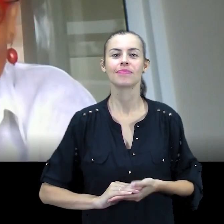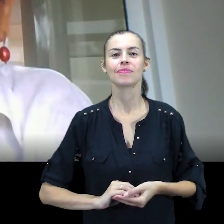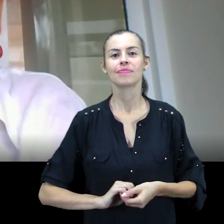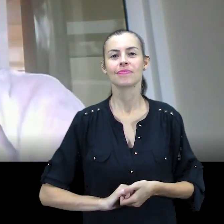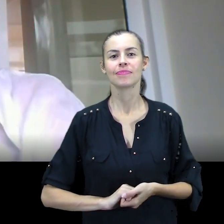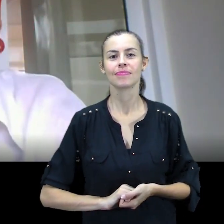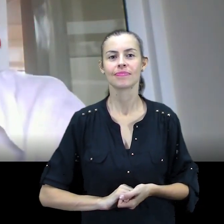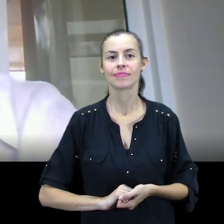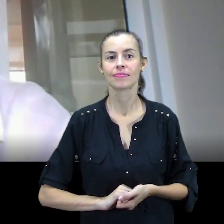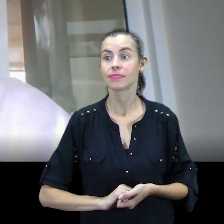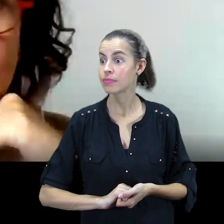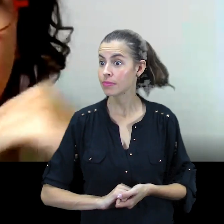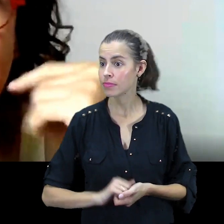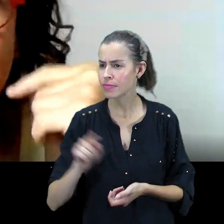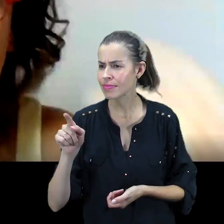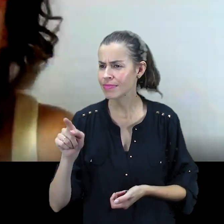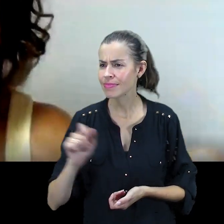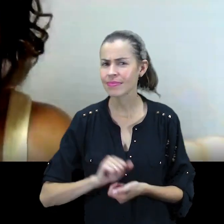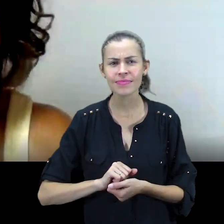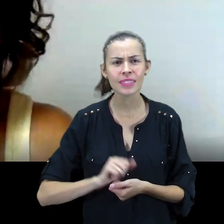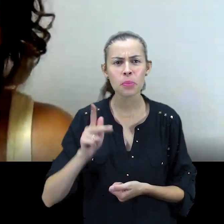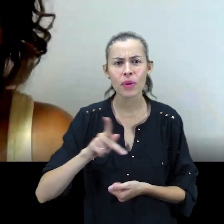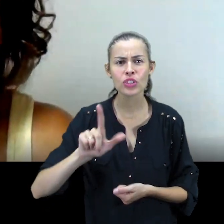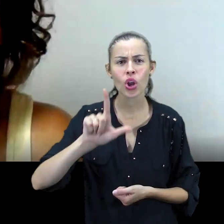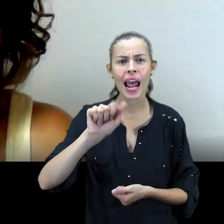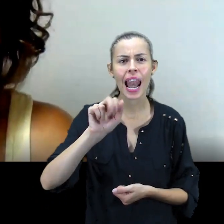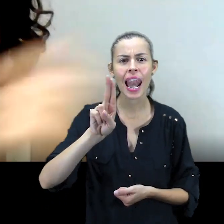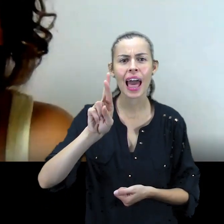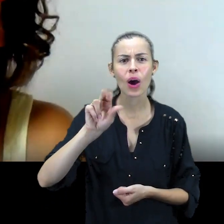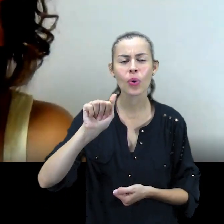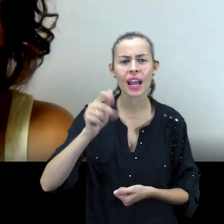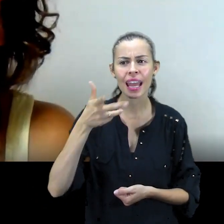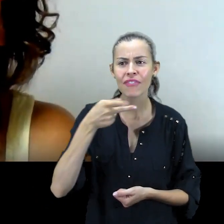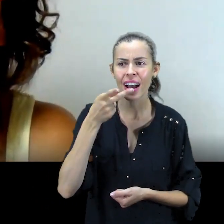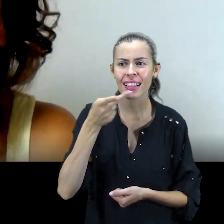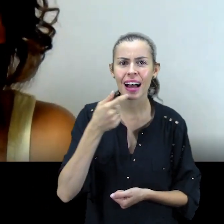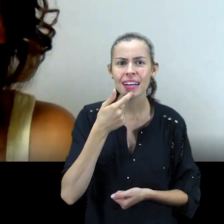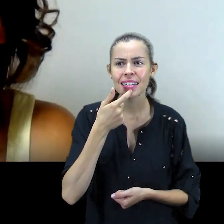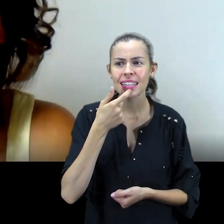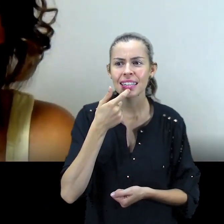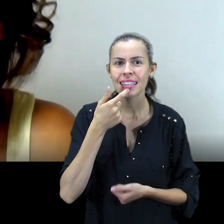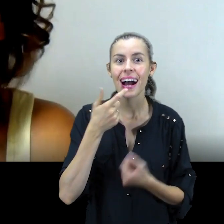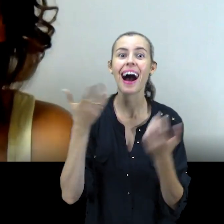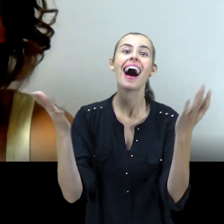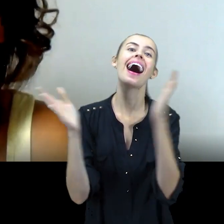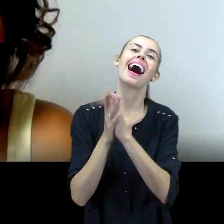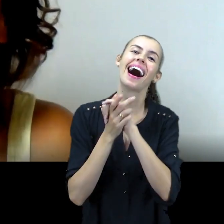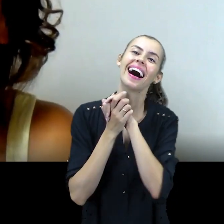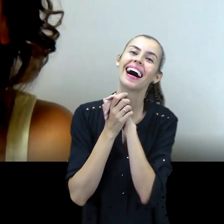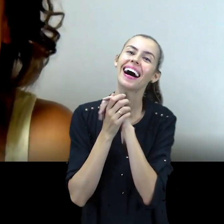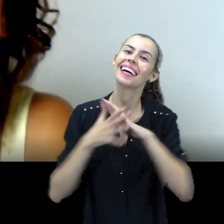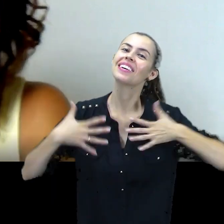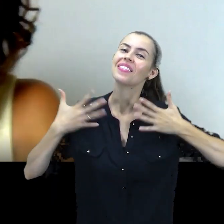gente, Laura. Tudo bom? Você prefere que a Carolina responda a sua pergunta e depois eu faça outra, porque é